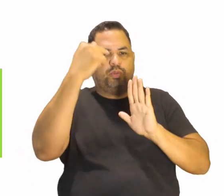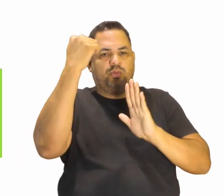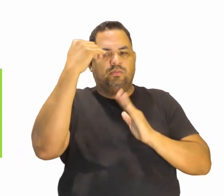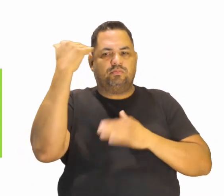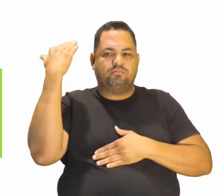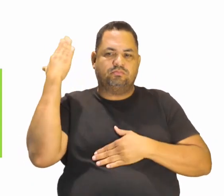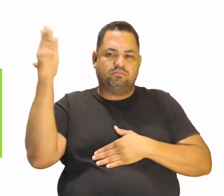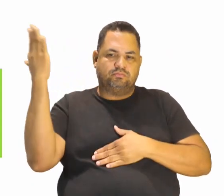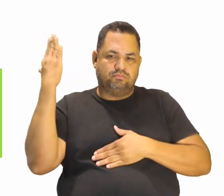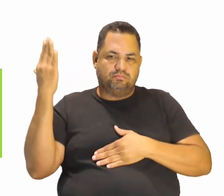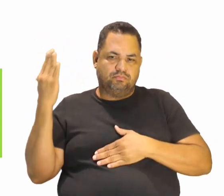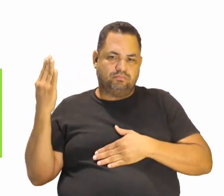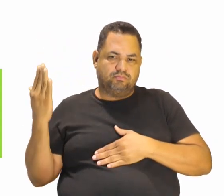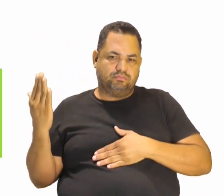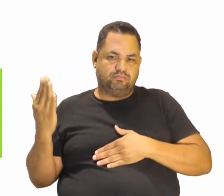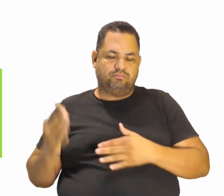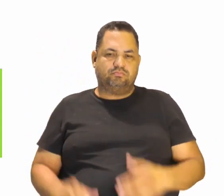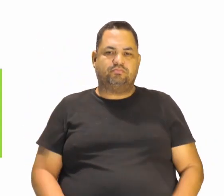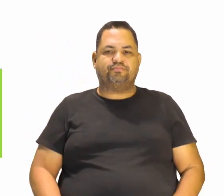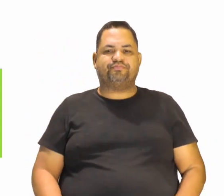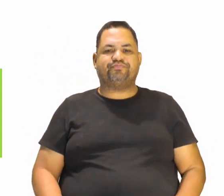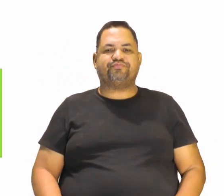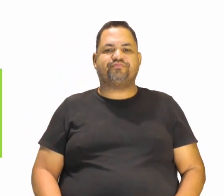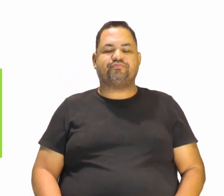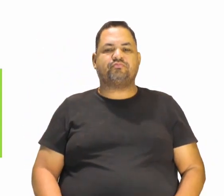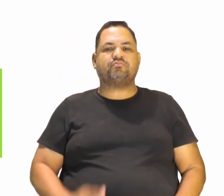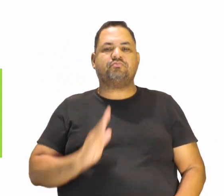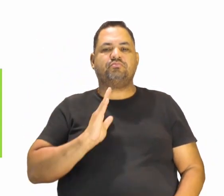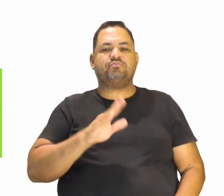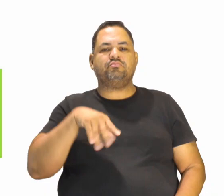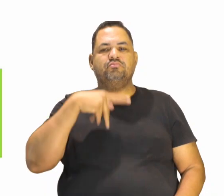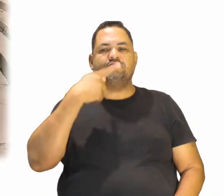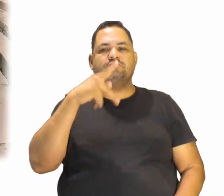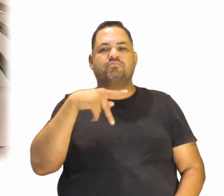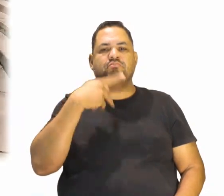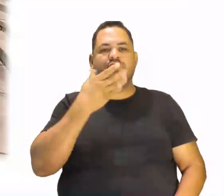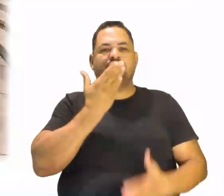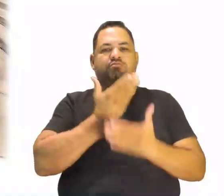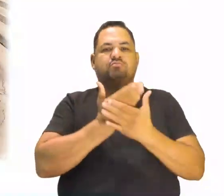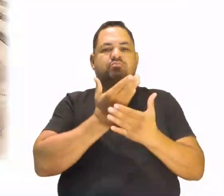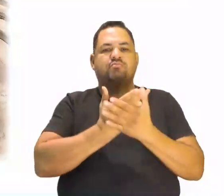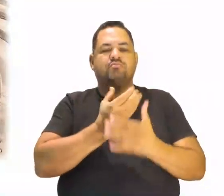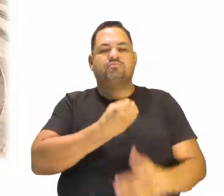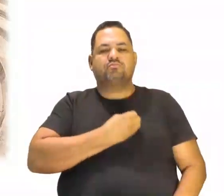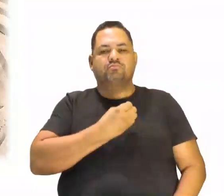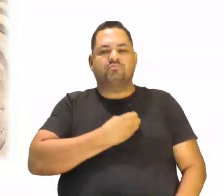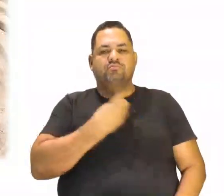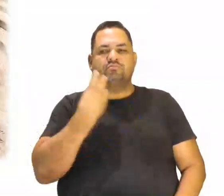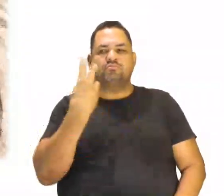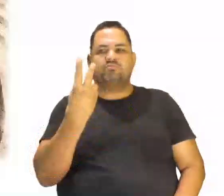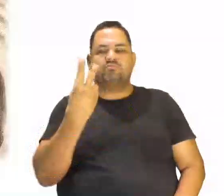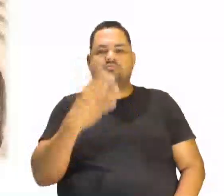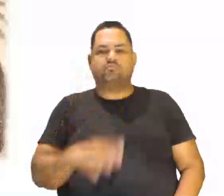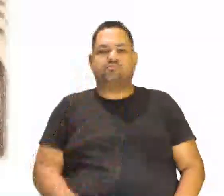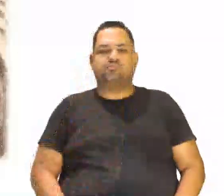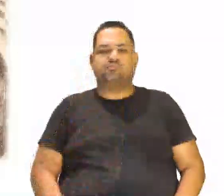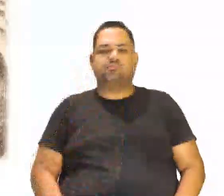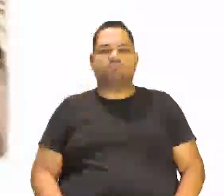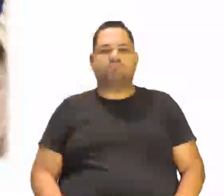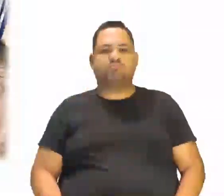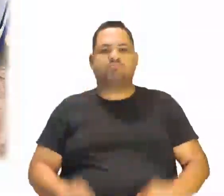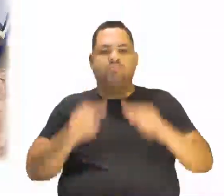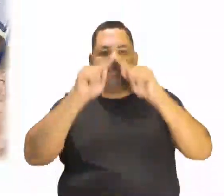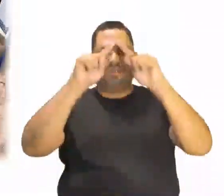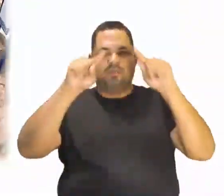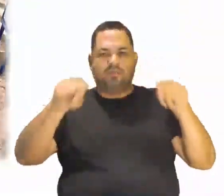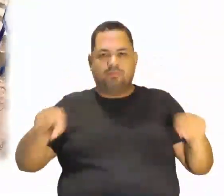nesse momento, ok? Já falando da aula de número 2, nós falamos aí sobre a